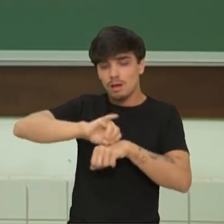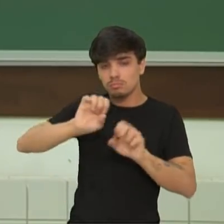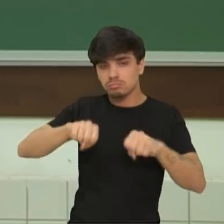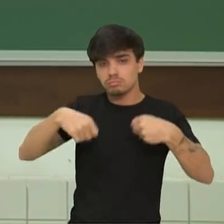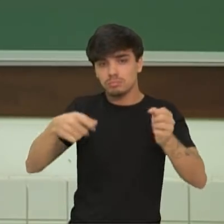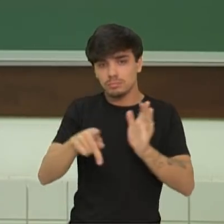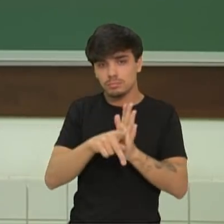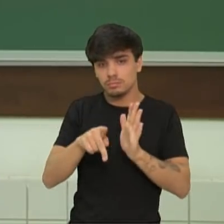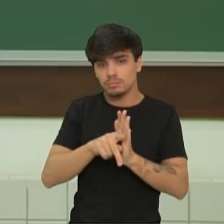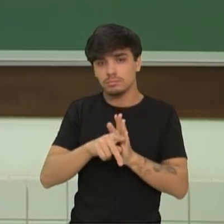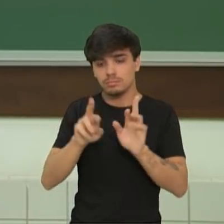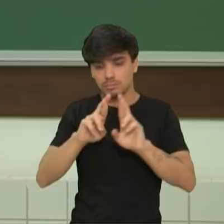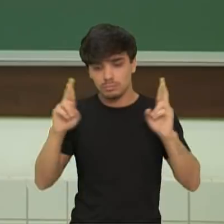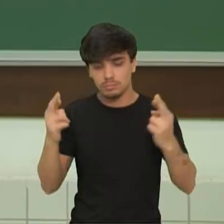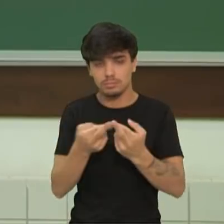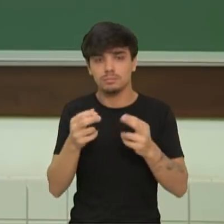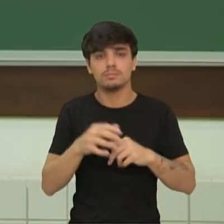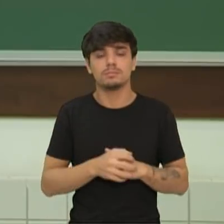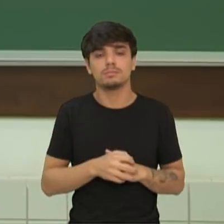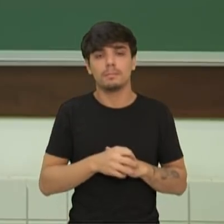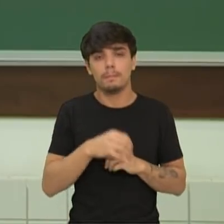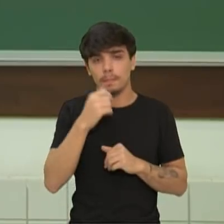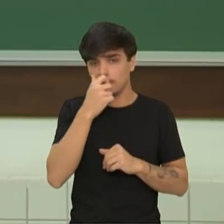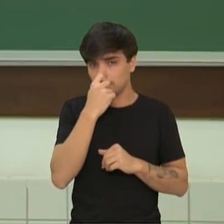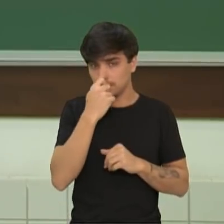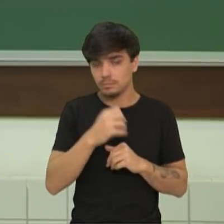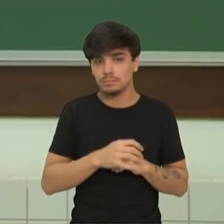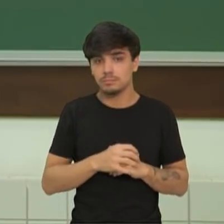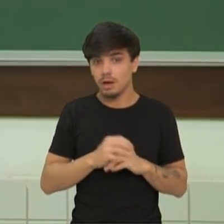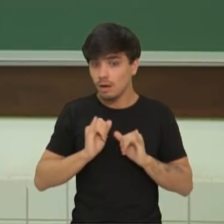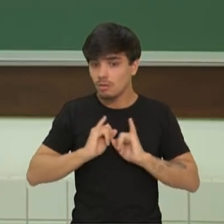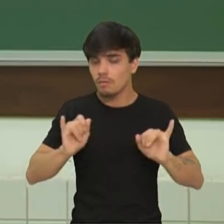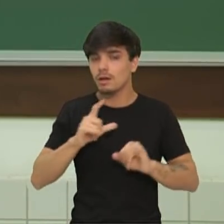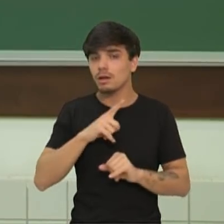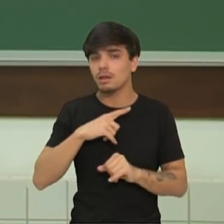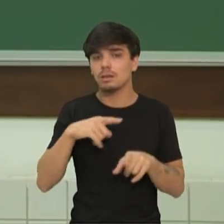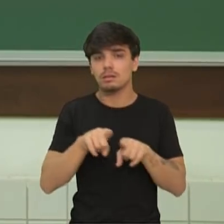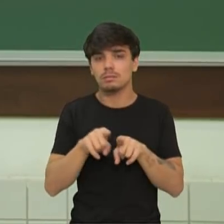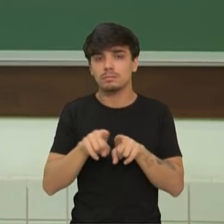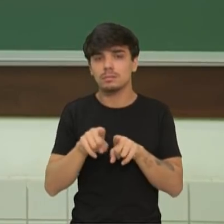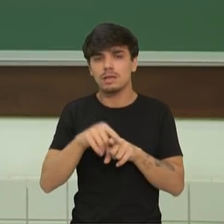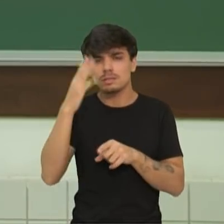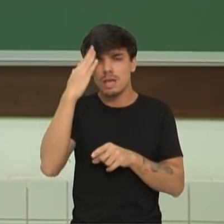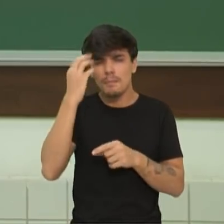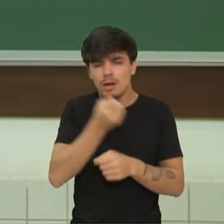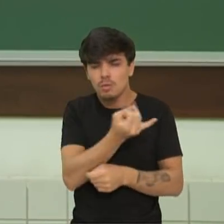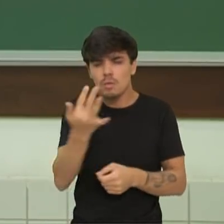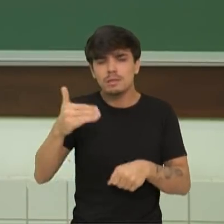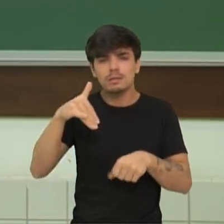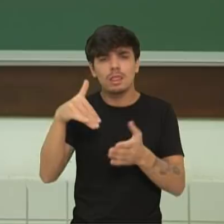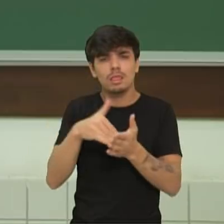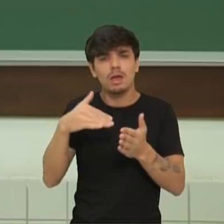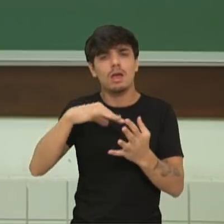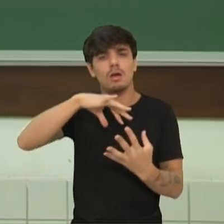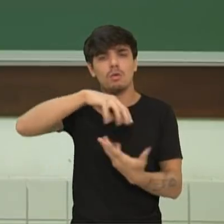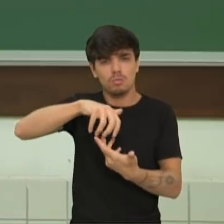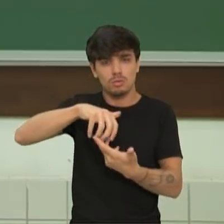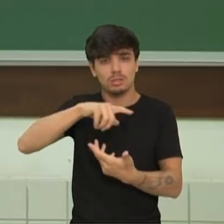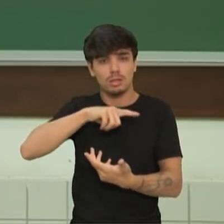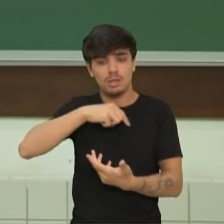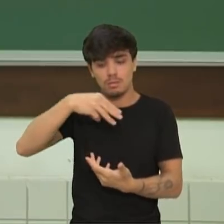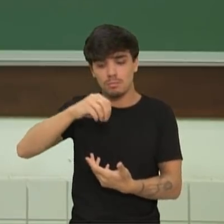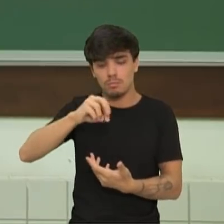rei. Ah, e uma novidade, sabe quantas monarquias ainda existem por todo o mundo nos dias de hoje?